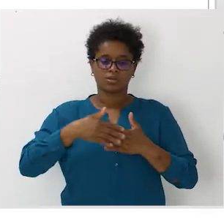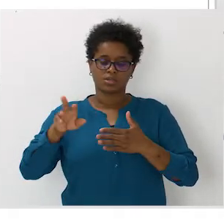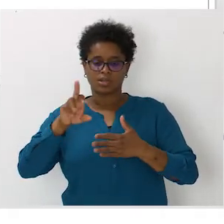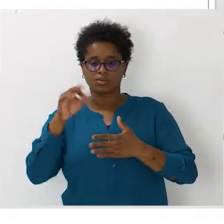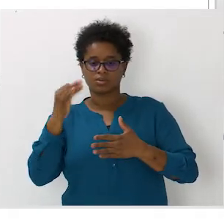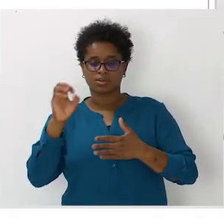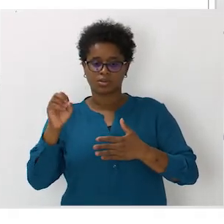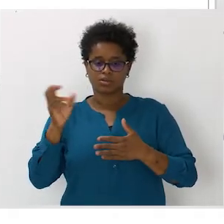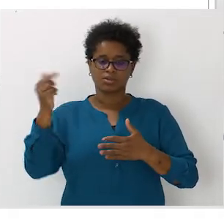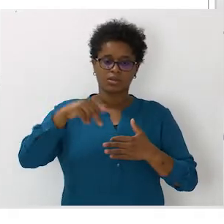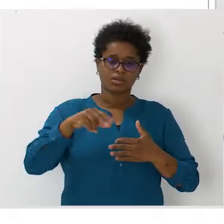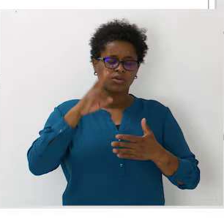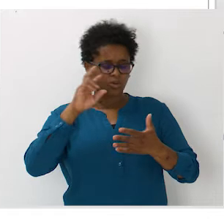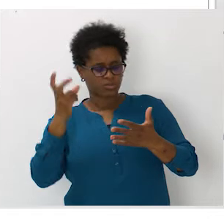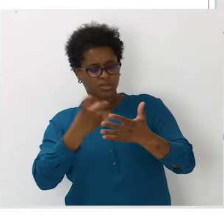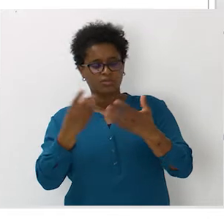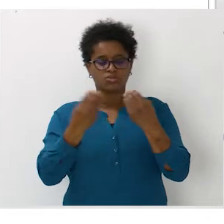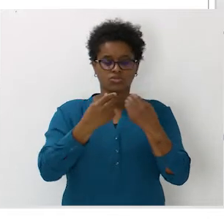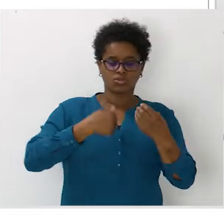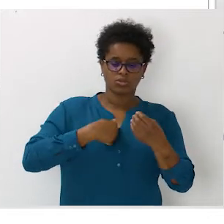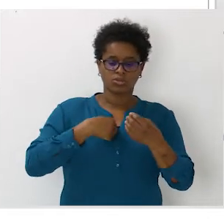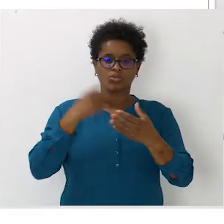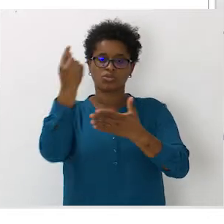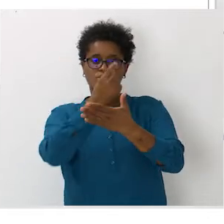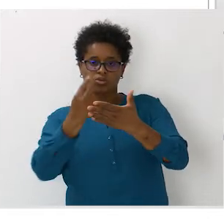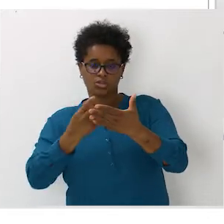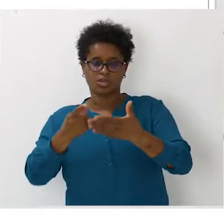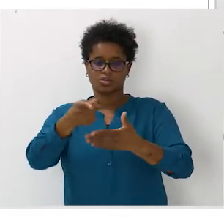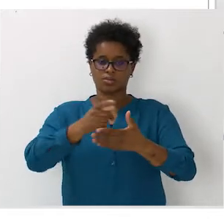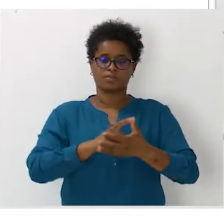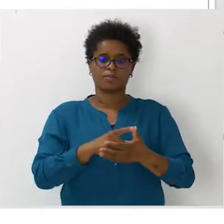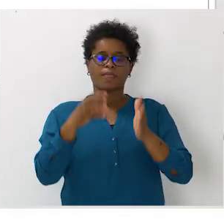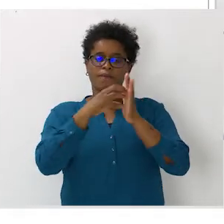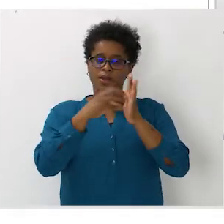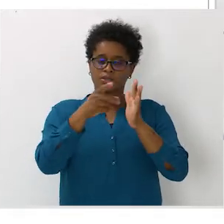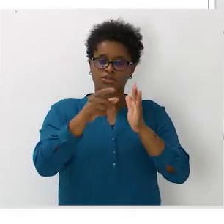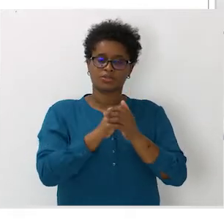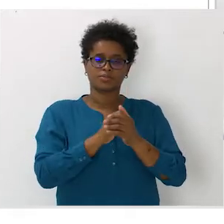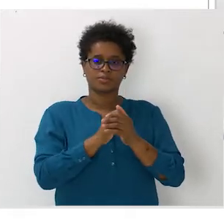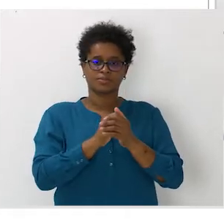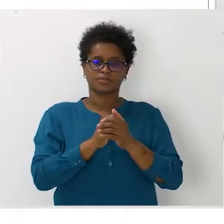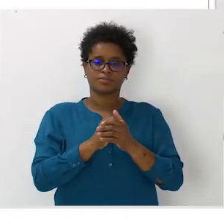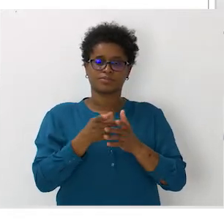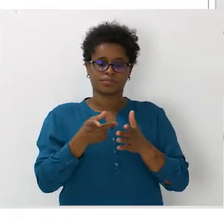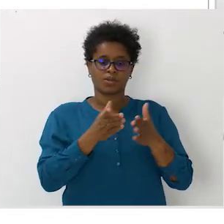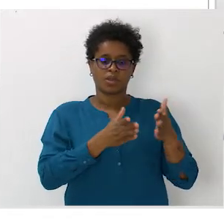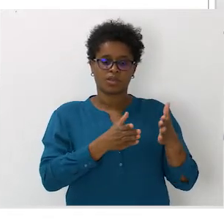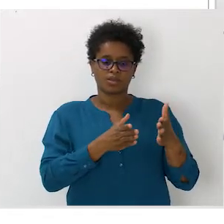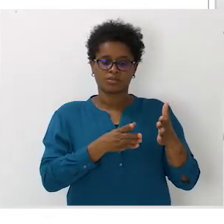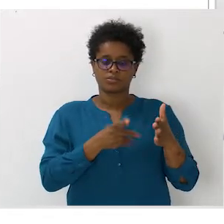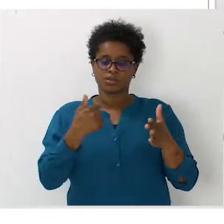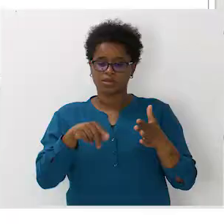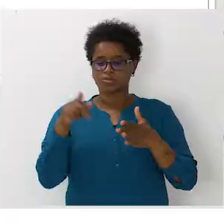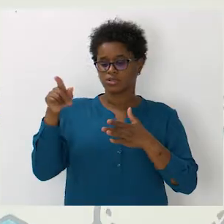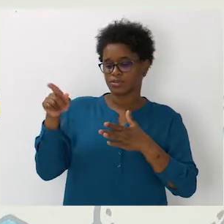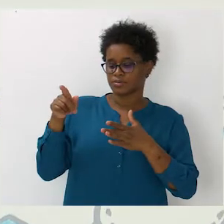leito, observem comigo o esquema, a imagem. Tanto temos